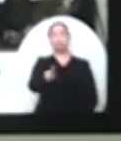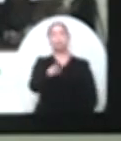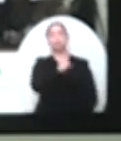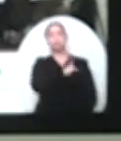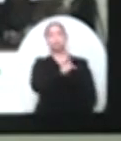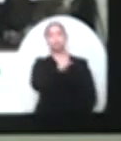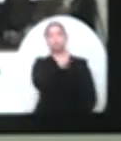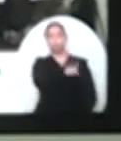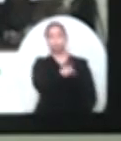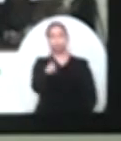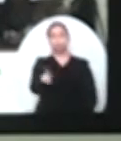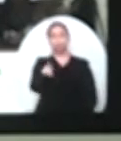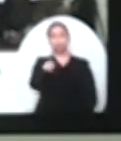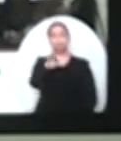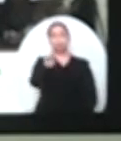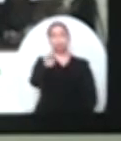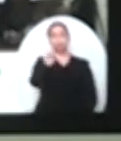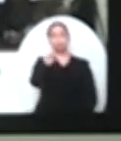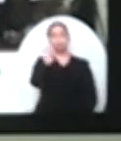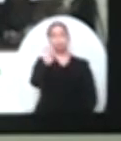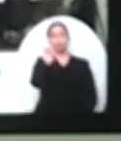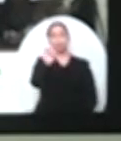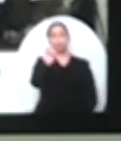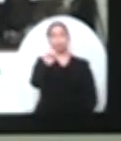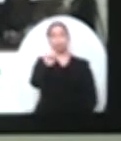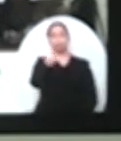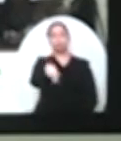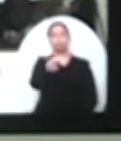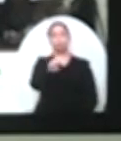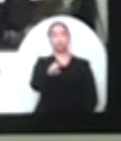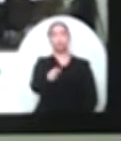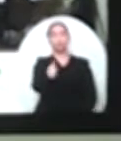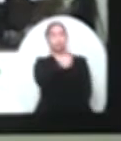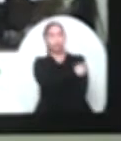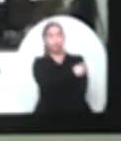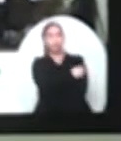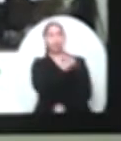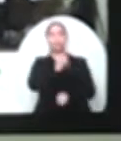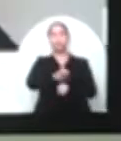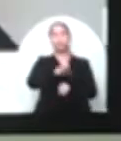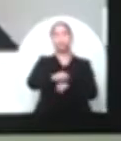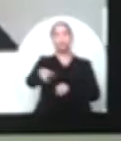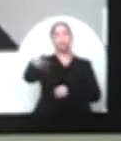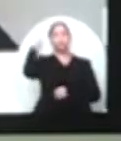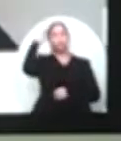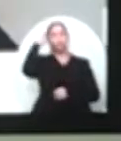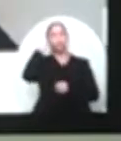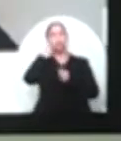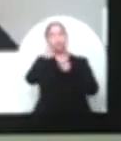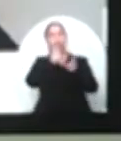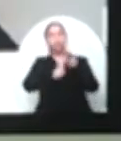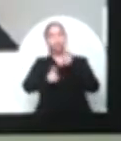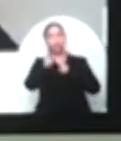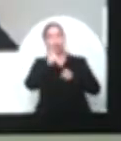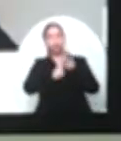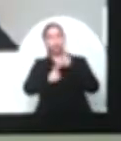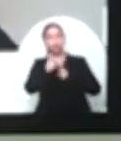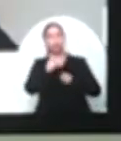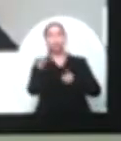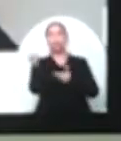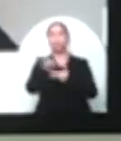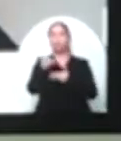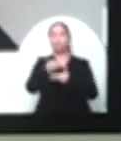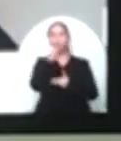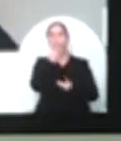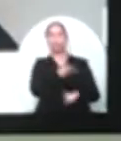Governador Jorge Lacerda, no anel viário do bairro Primeira Linha Pontilhão, em sentidos opostos.